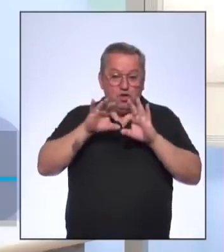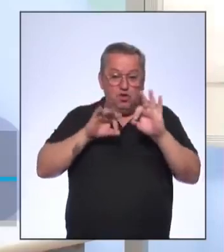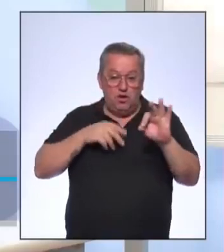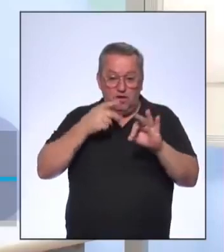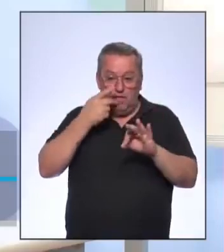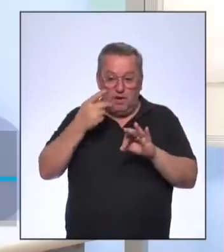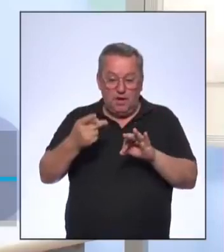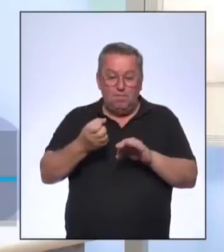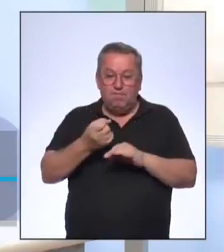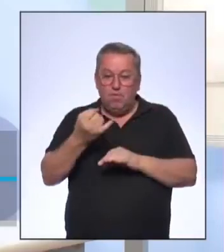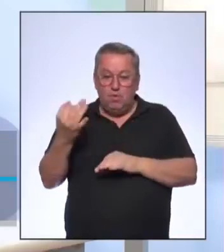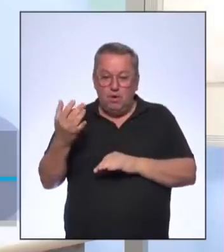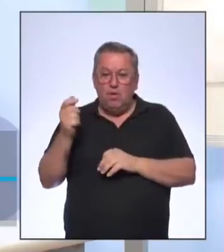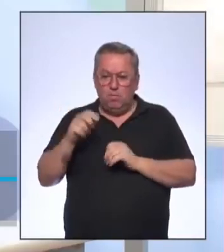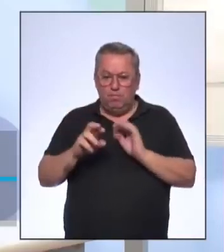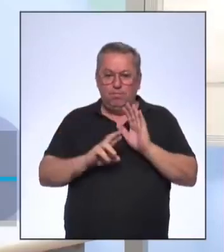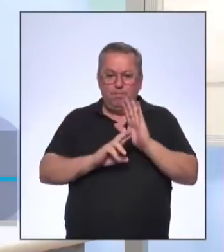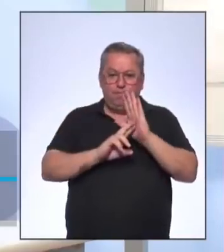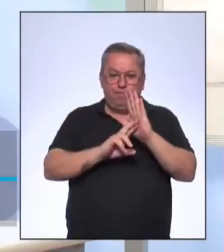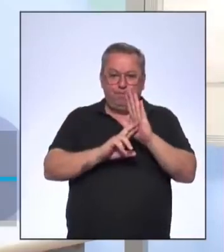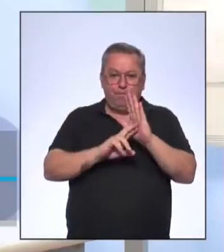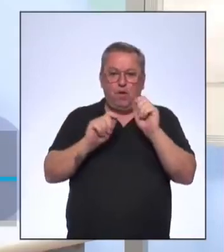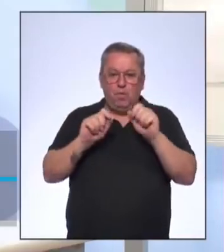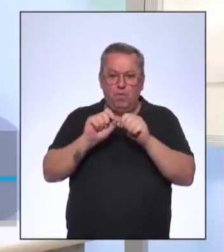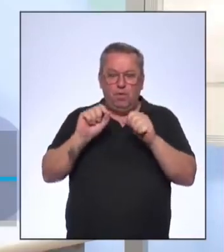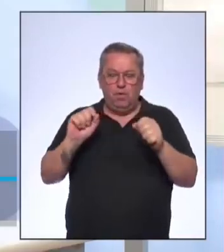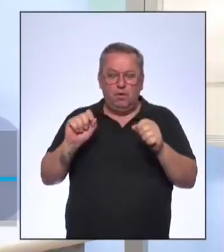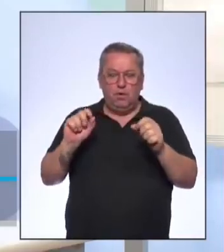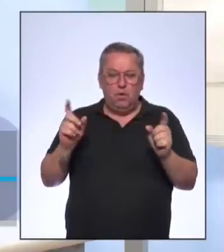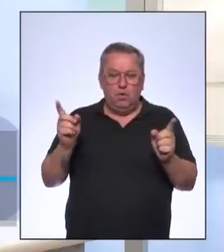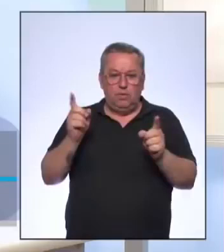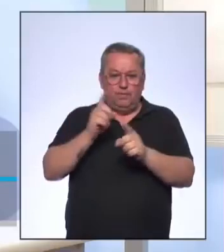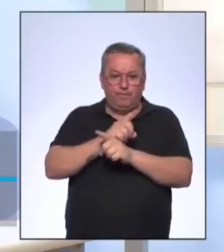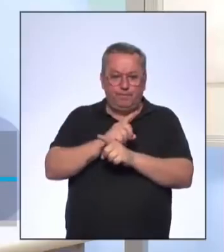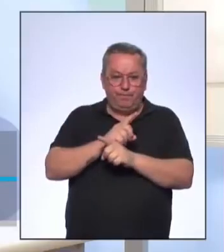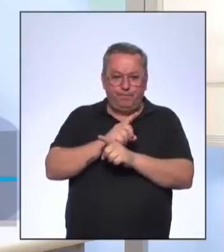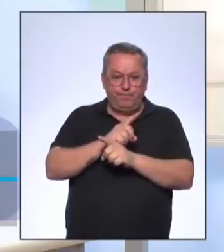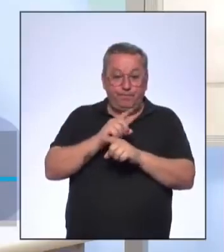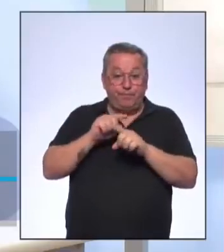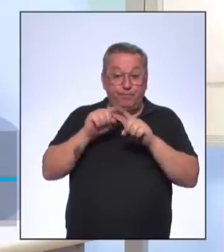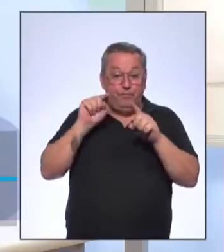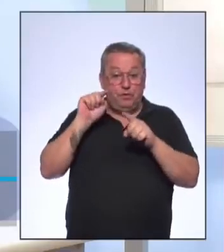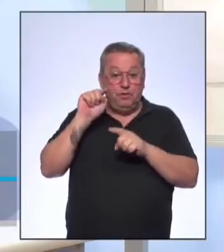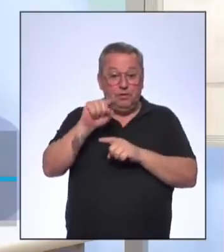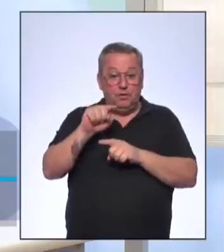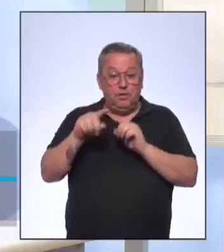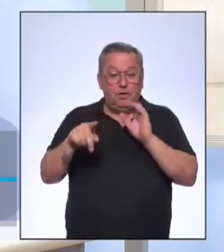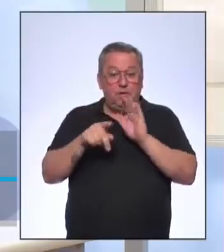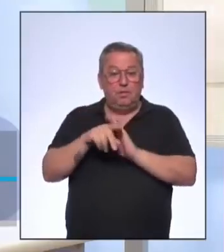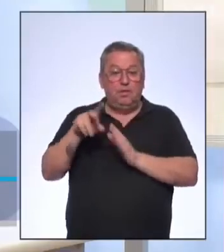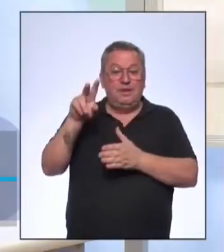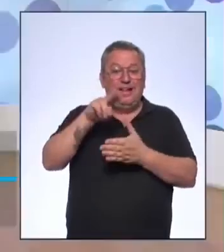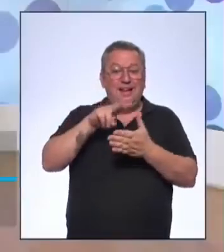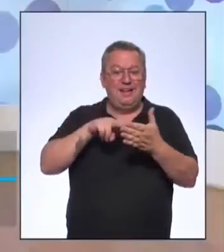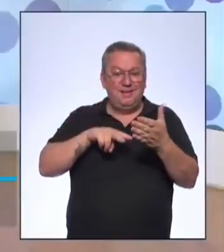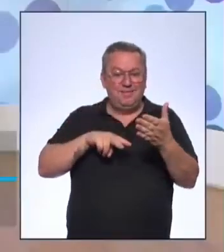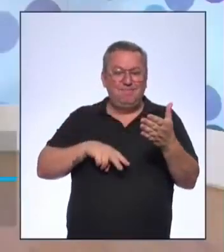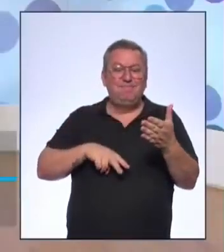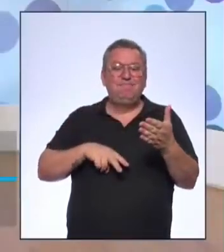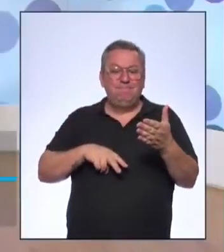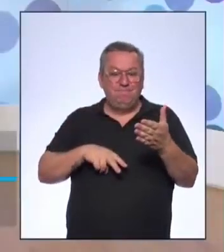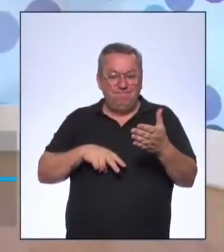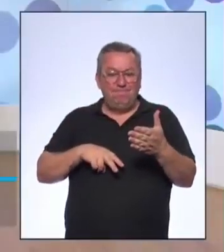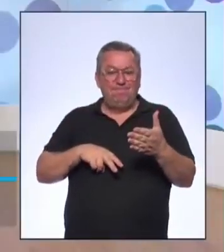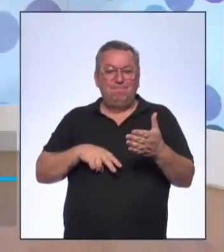você pode representar. Poderia fazer ao contrário? Poderia. Só que no caso é a questão da leitura. Esse era o ponto, né,